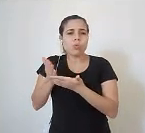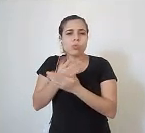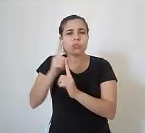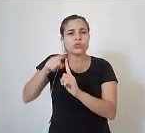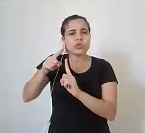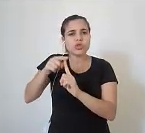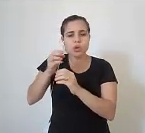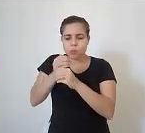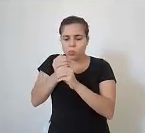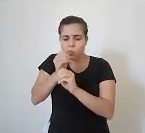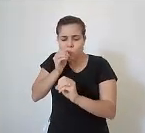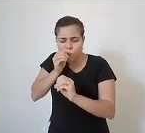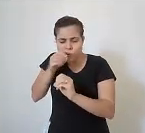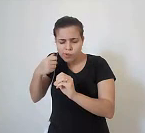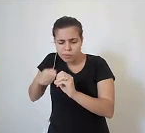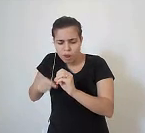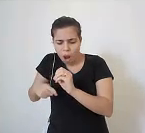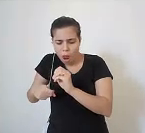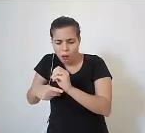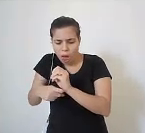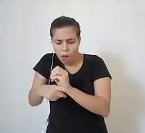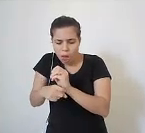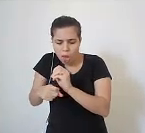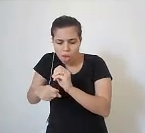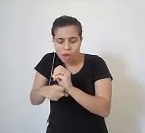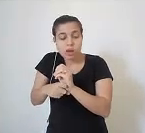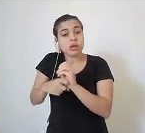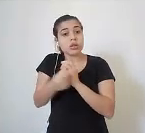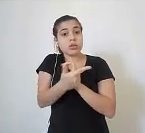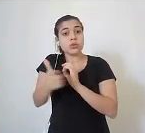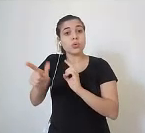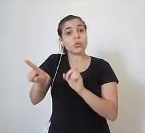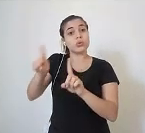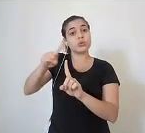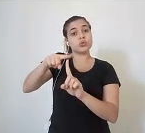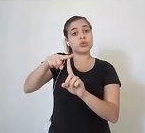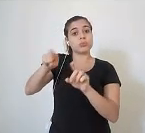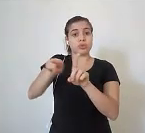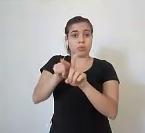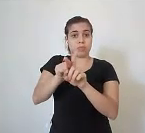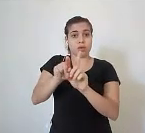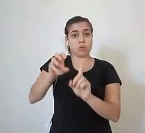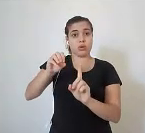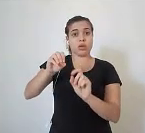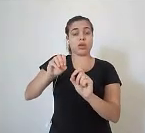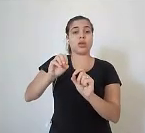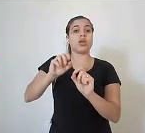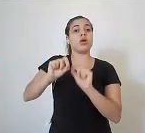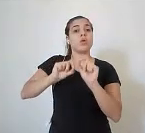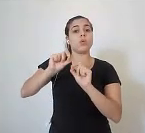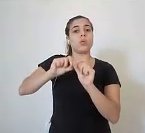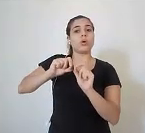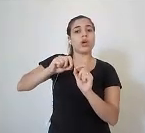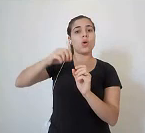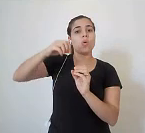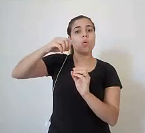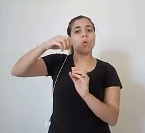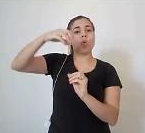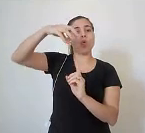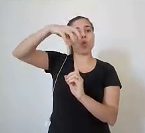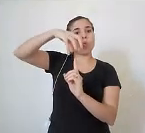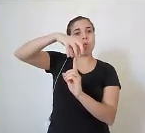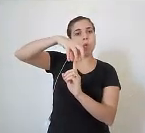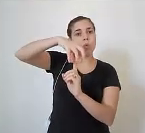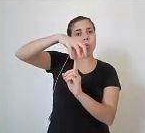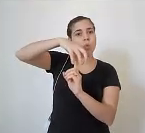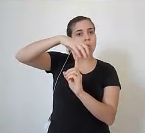microscópicos e alguns são macroscópicos, como esses fungos que estão sendo observados aqui, esses cogumelos aqui, por exemplo,